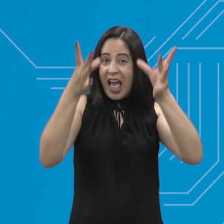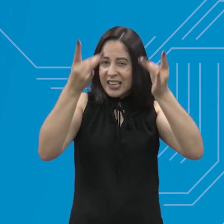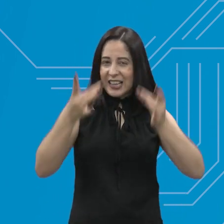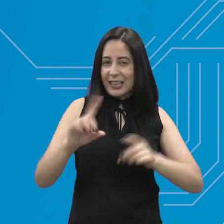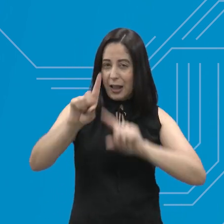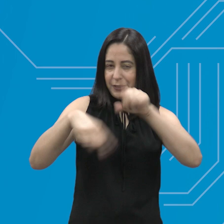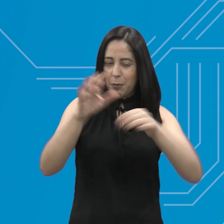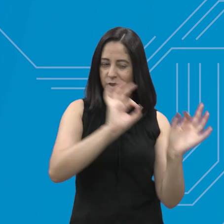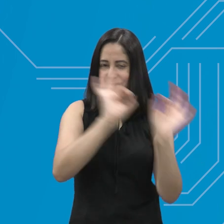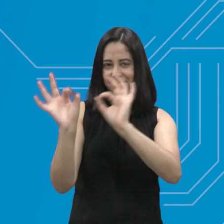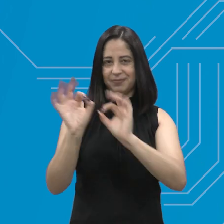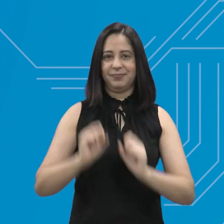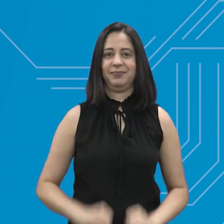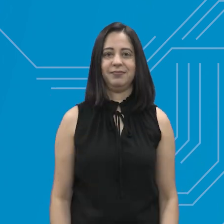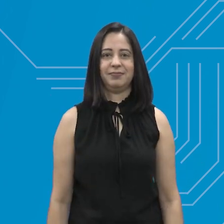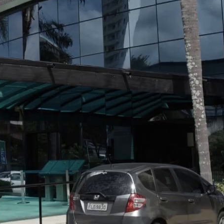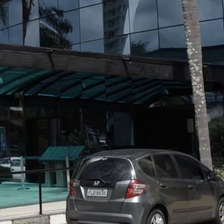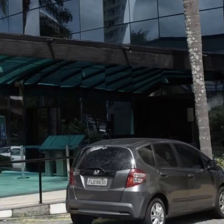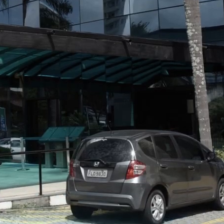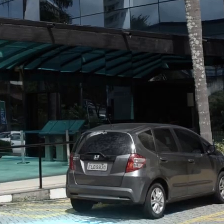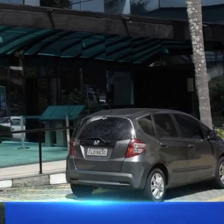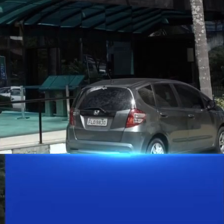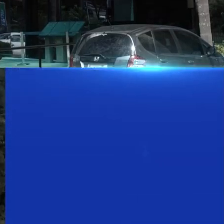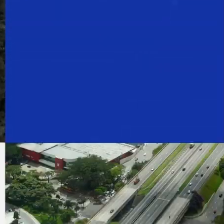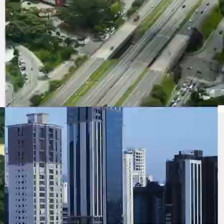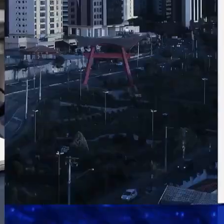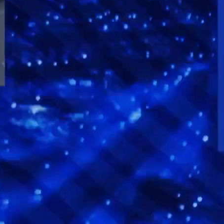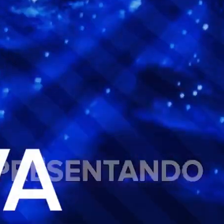Os detalhes você confere já já.